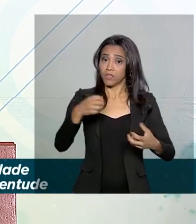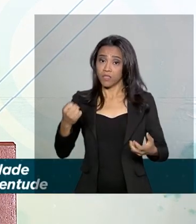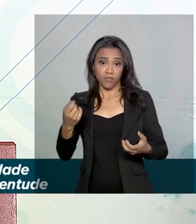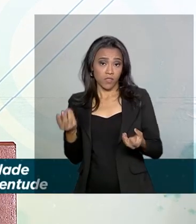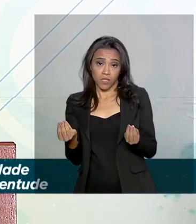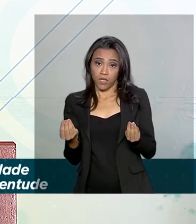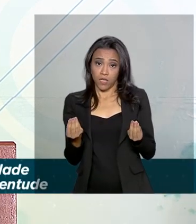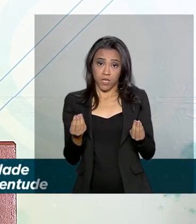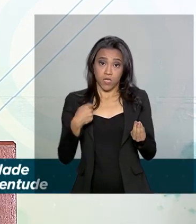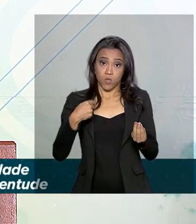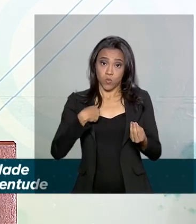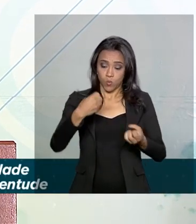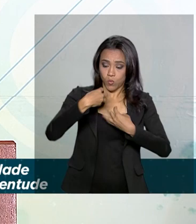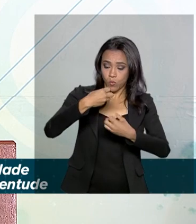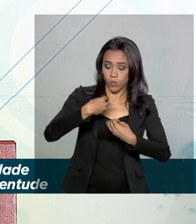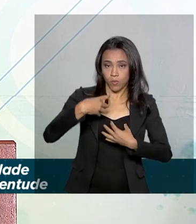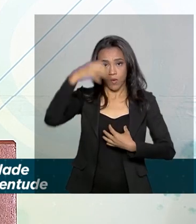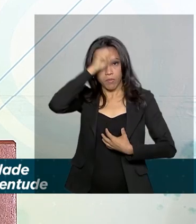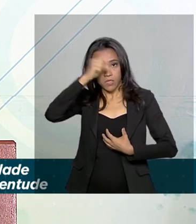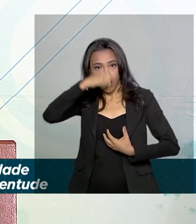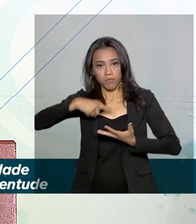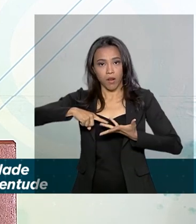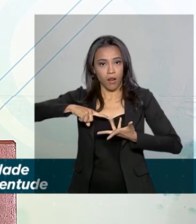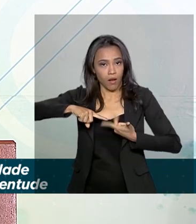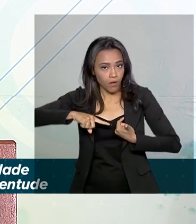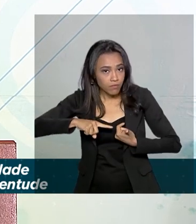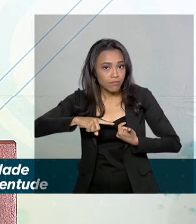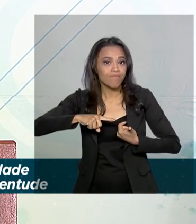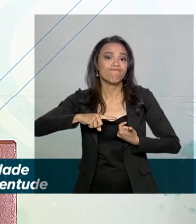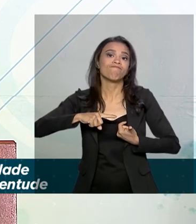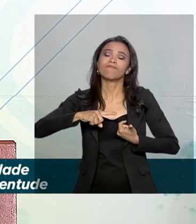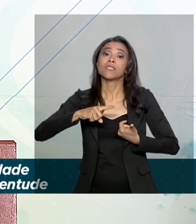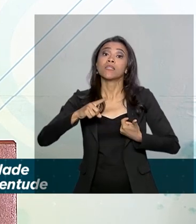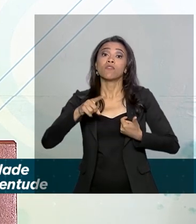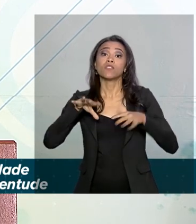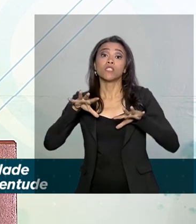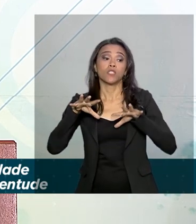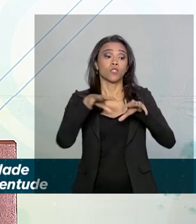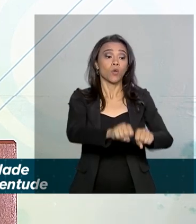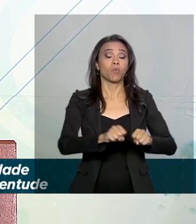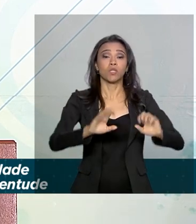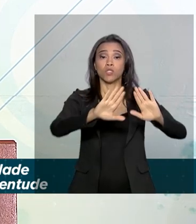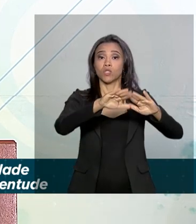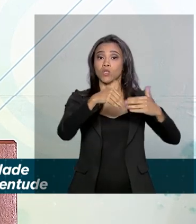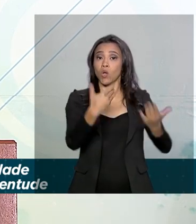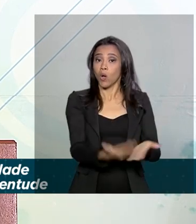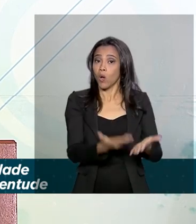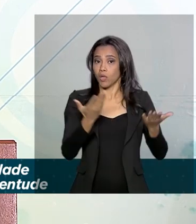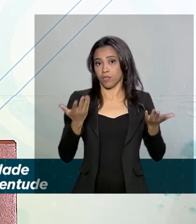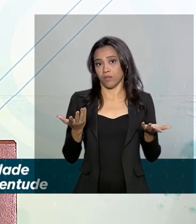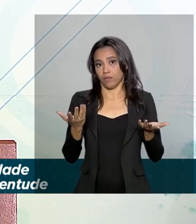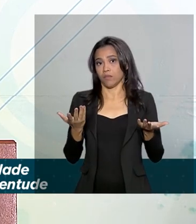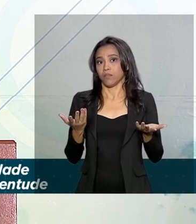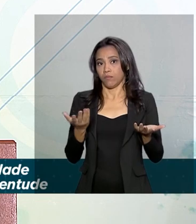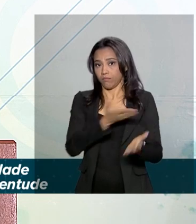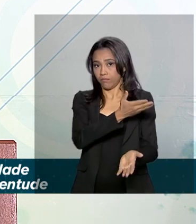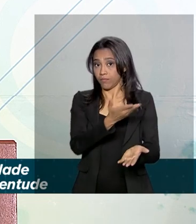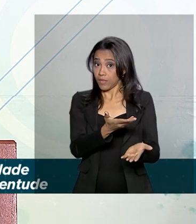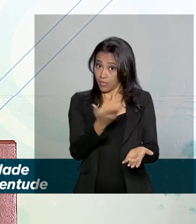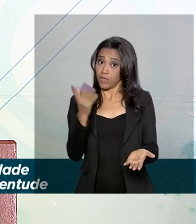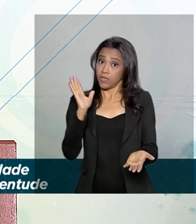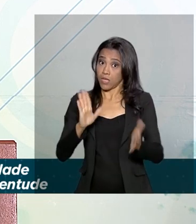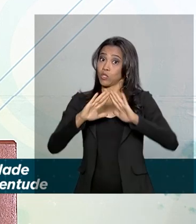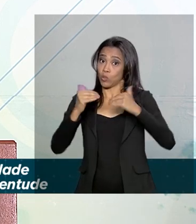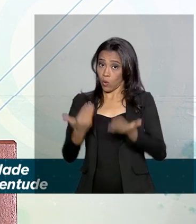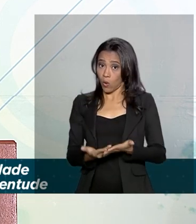conteúdo educacional, você tome escolas e não quartéis. E as escolas foram